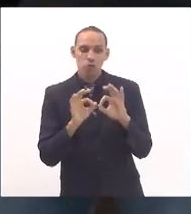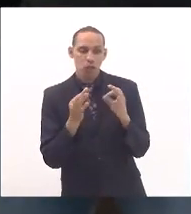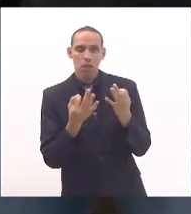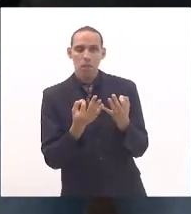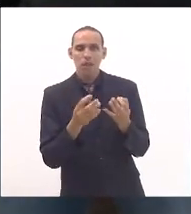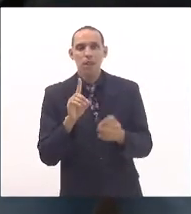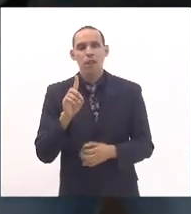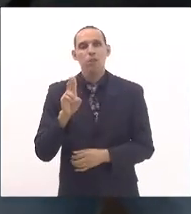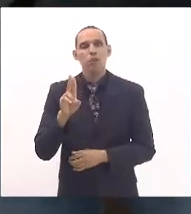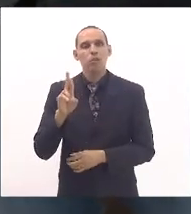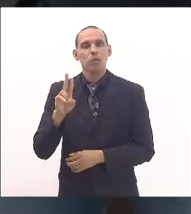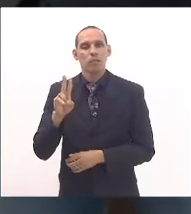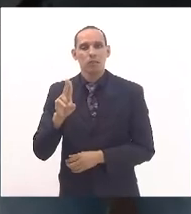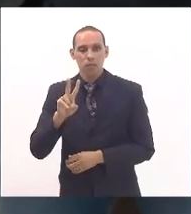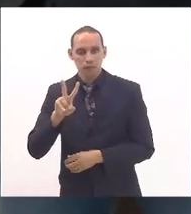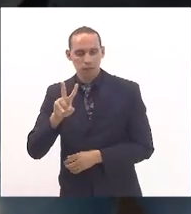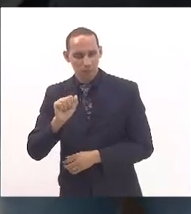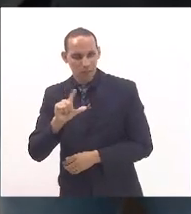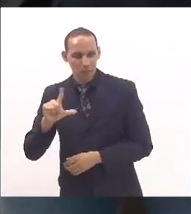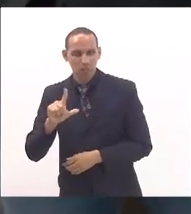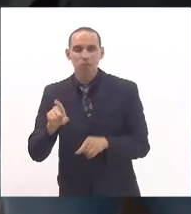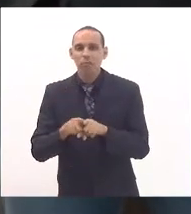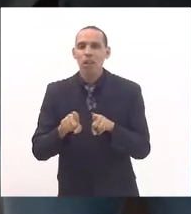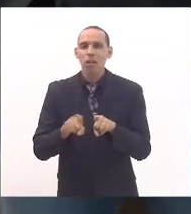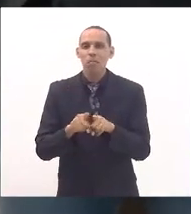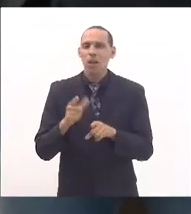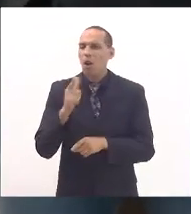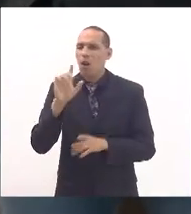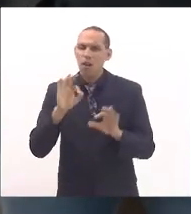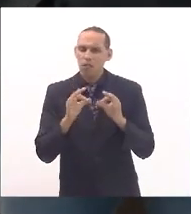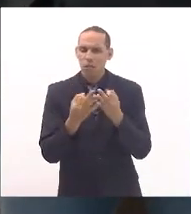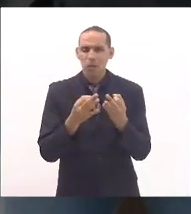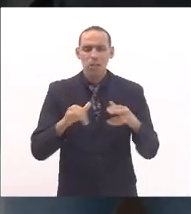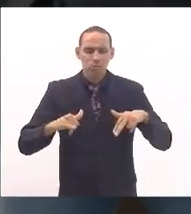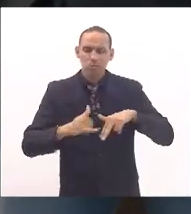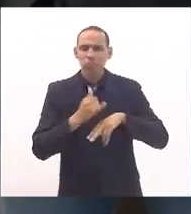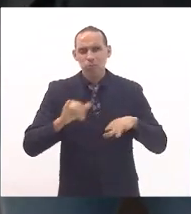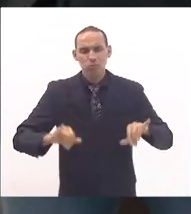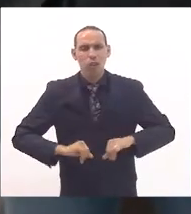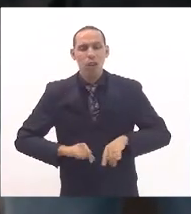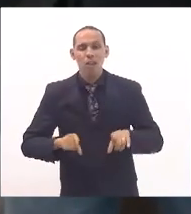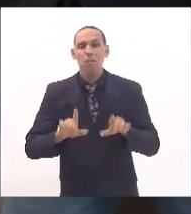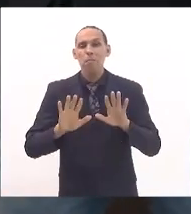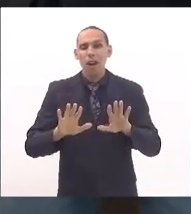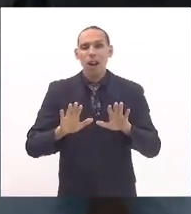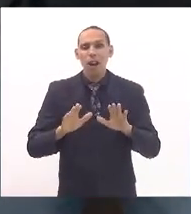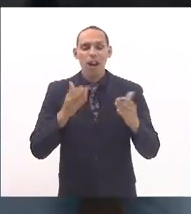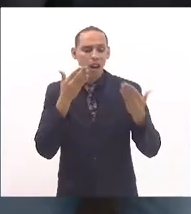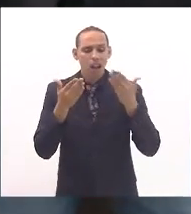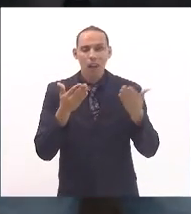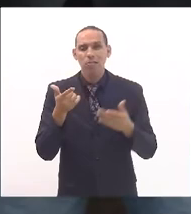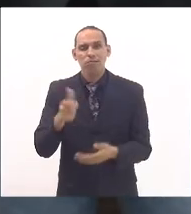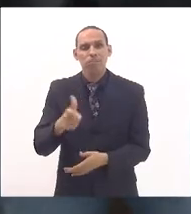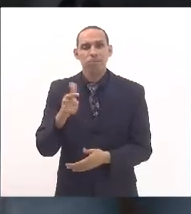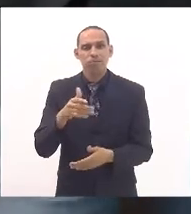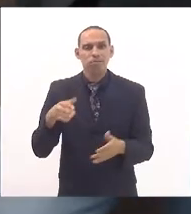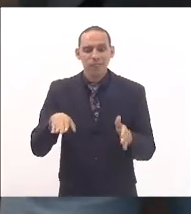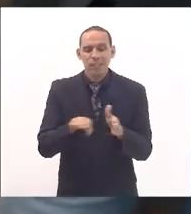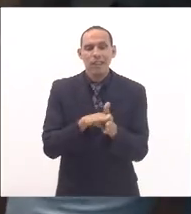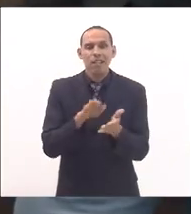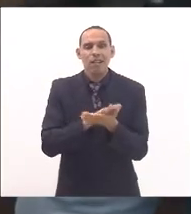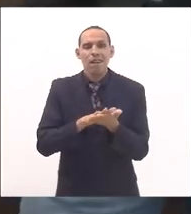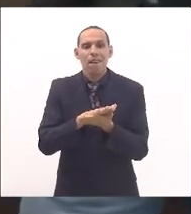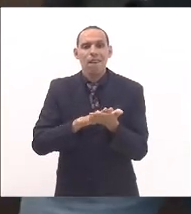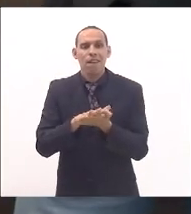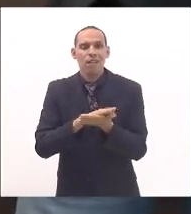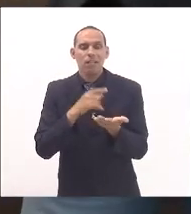do Durval, né, e com as famílias de outras vítimas, e vimos que elas ficavam sem assistência nenhuma, não tinham como chegar. Então,